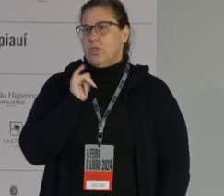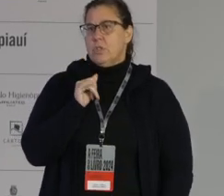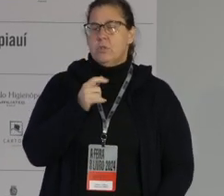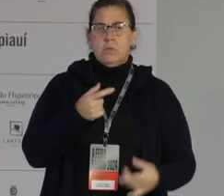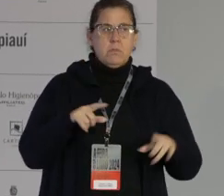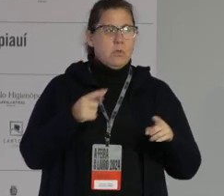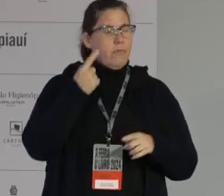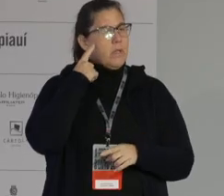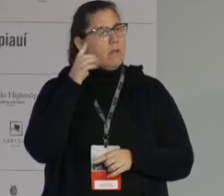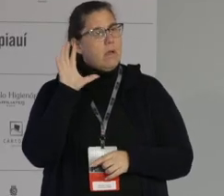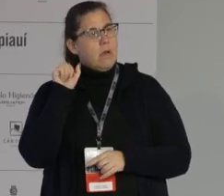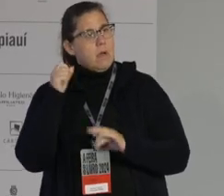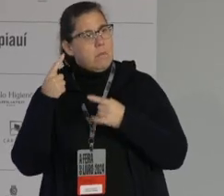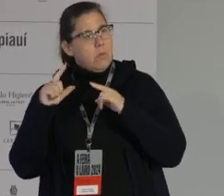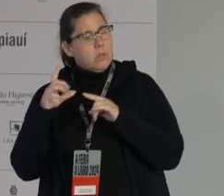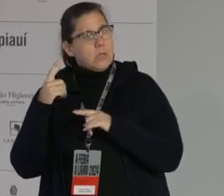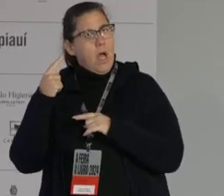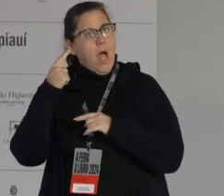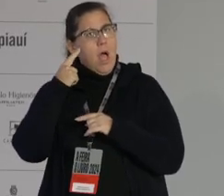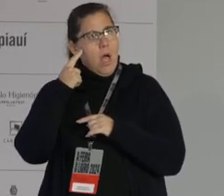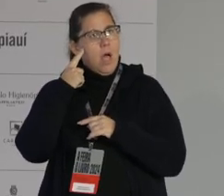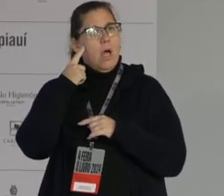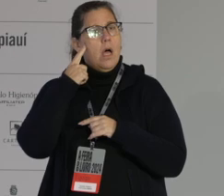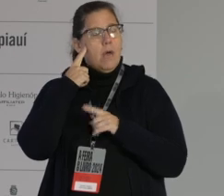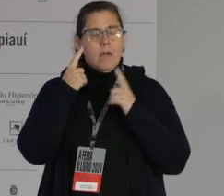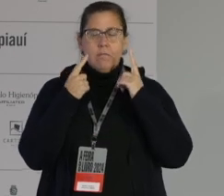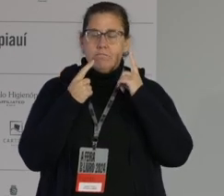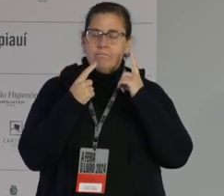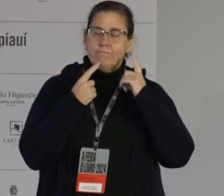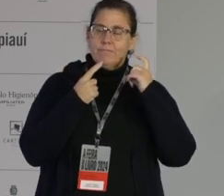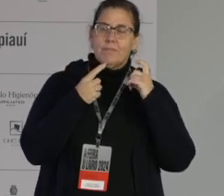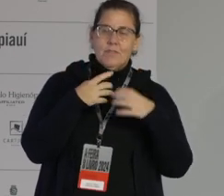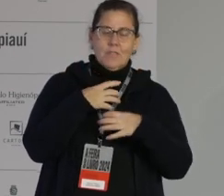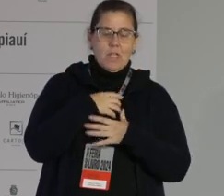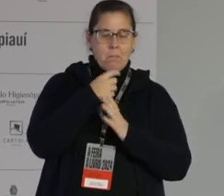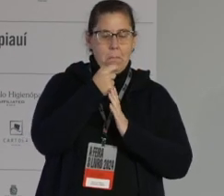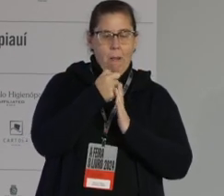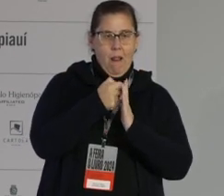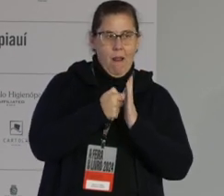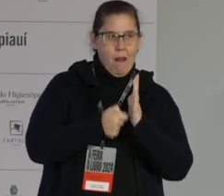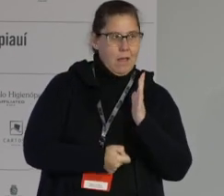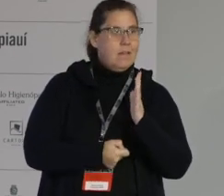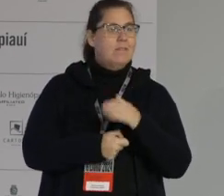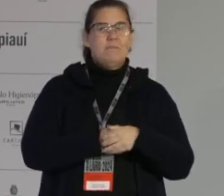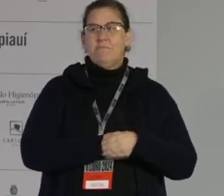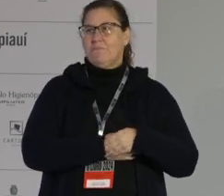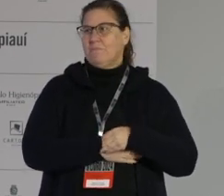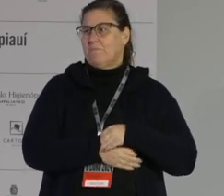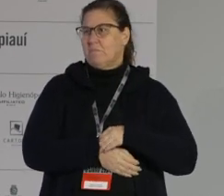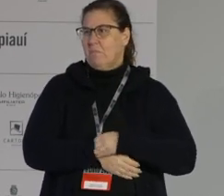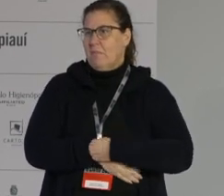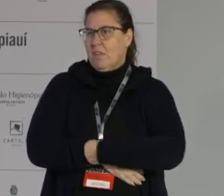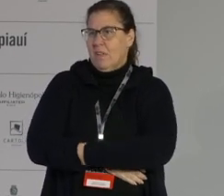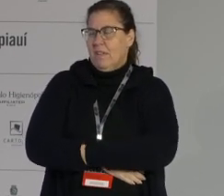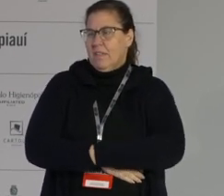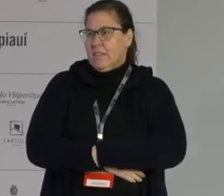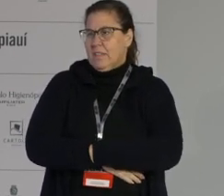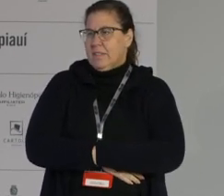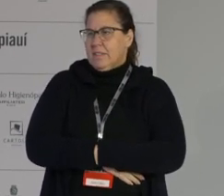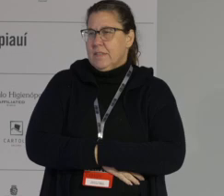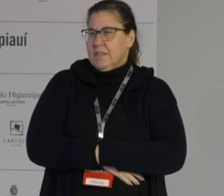ouvindo uma música e daí, nossa, enfim, me dá alguma ideia, ou daí fica aquela música